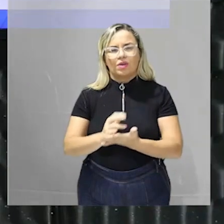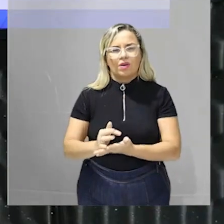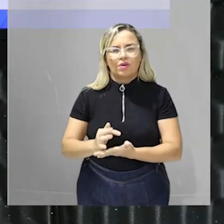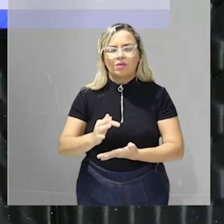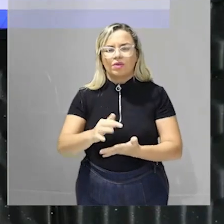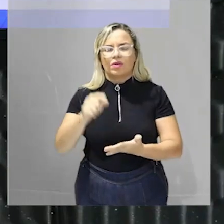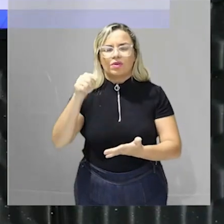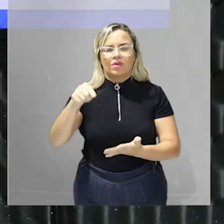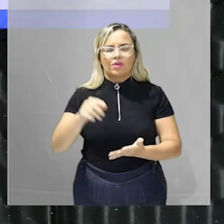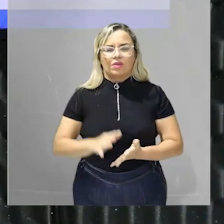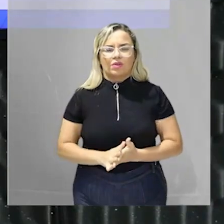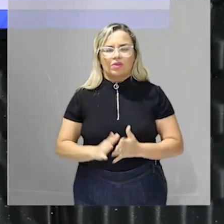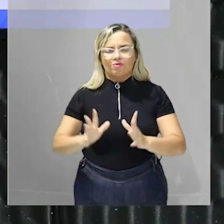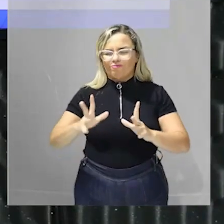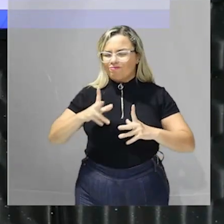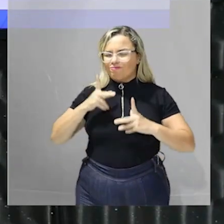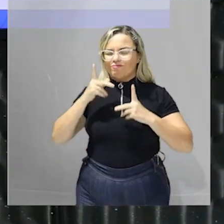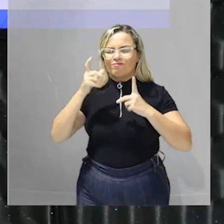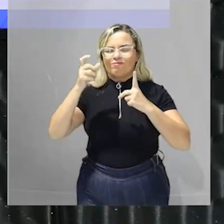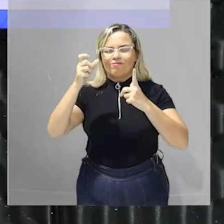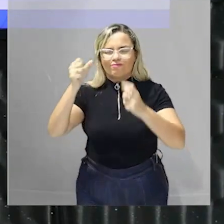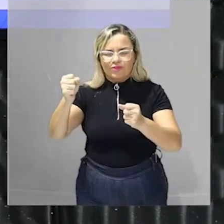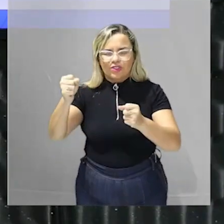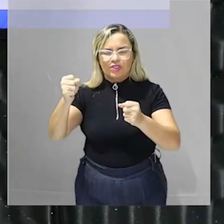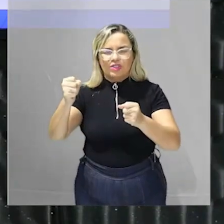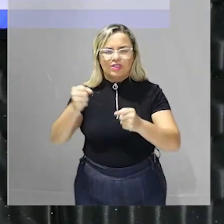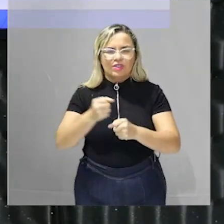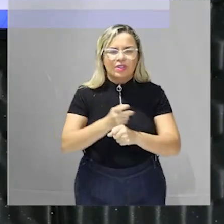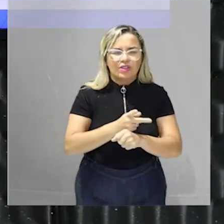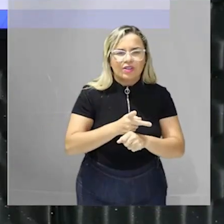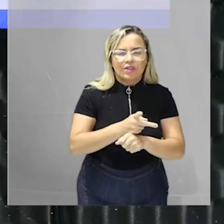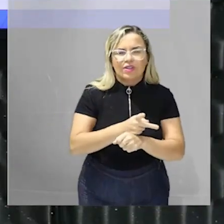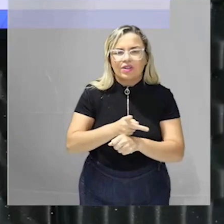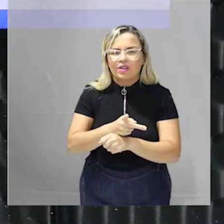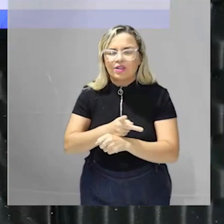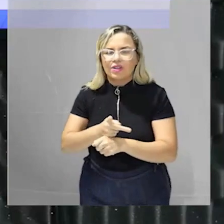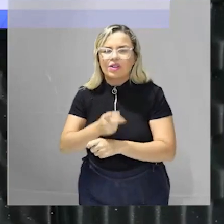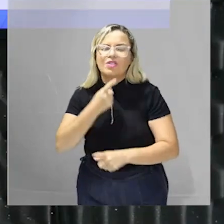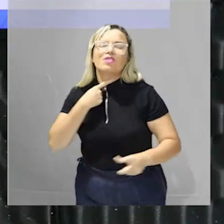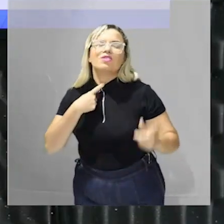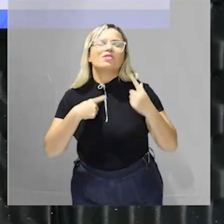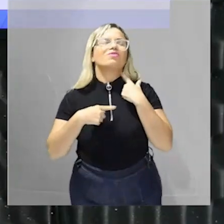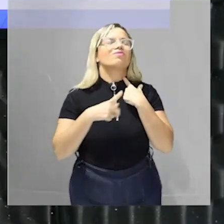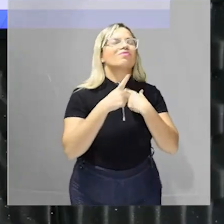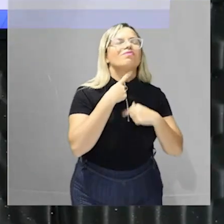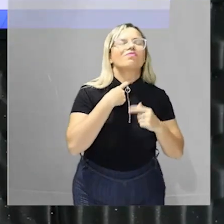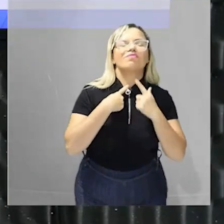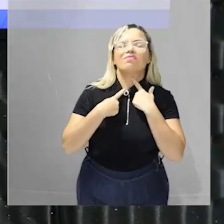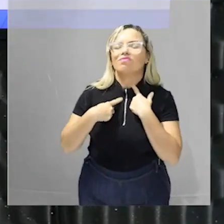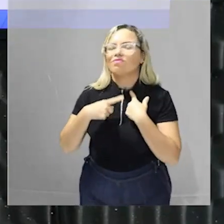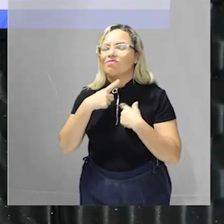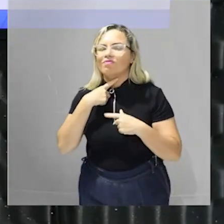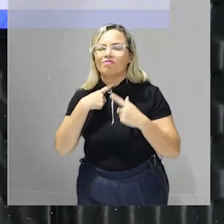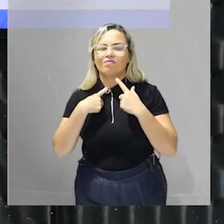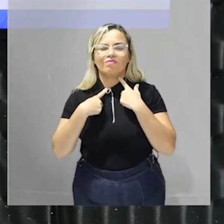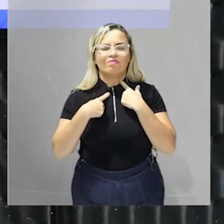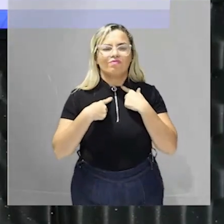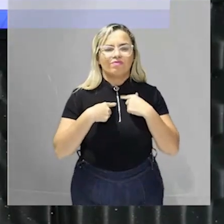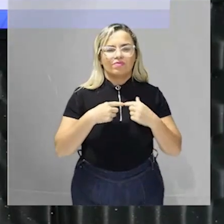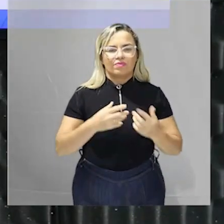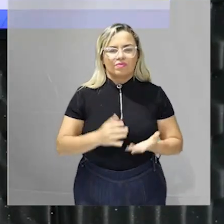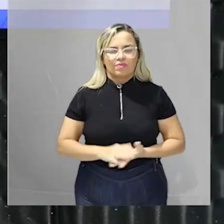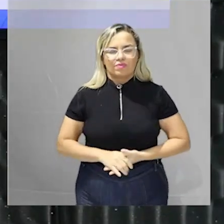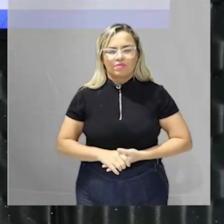né? Essa força, uma força para ir buscar, com tesão e vontade, né? Com muita empolgação,